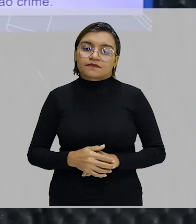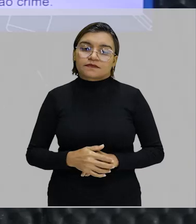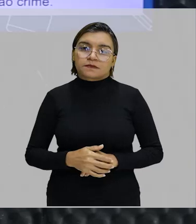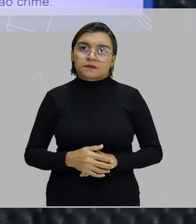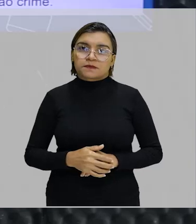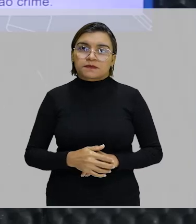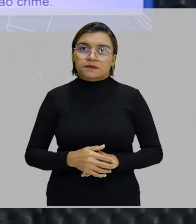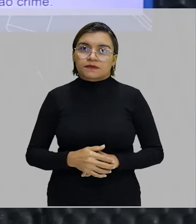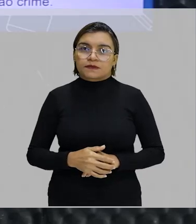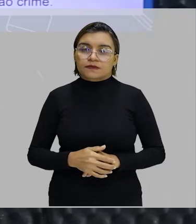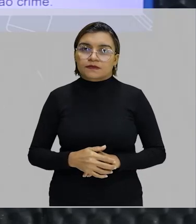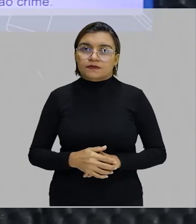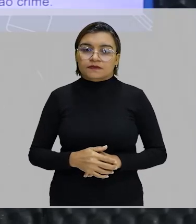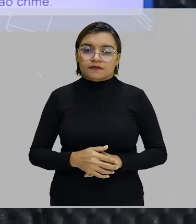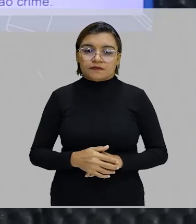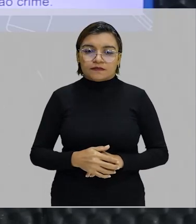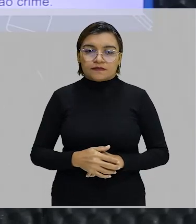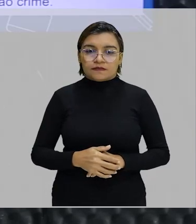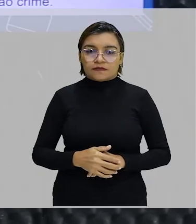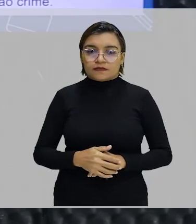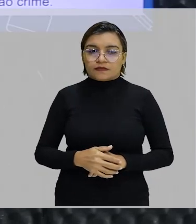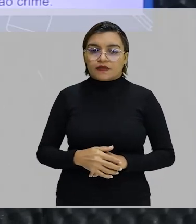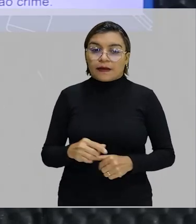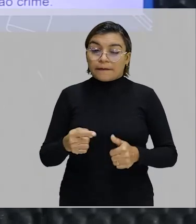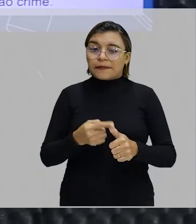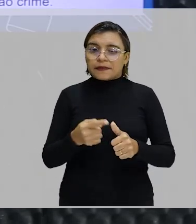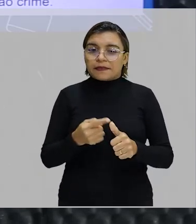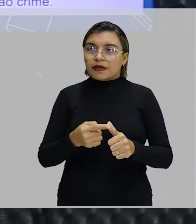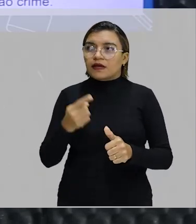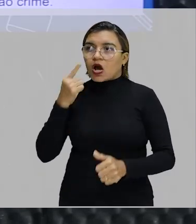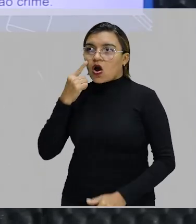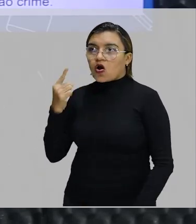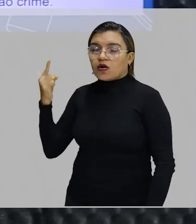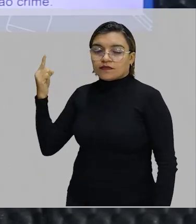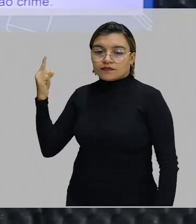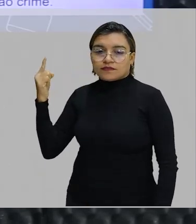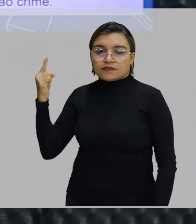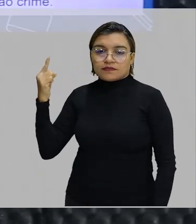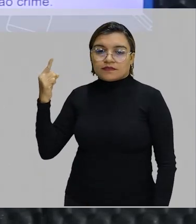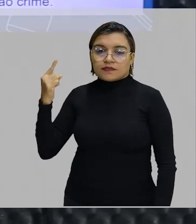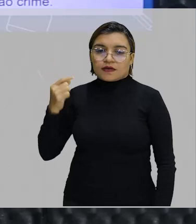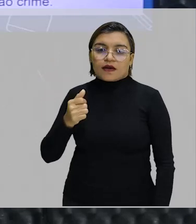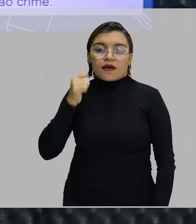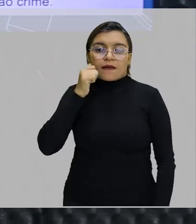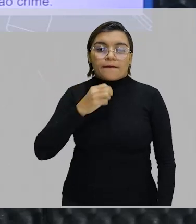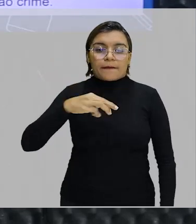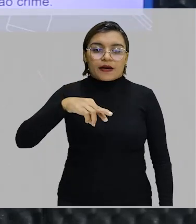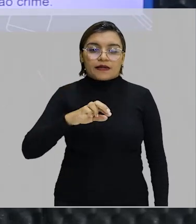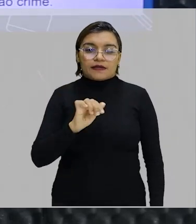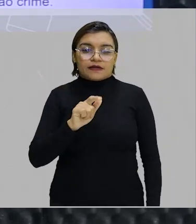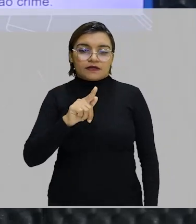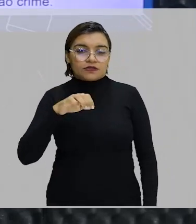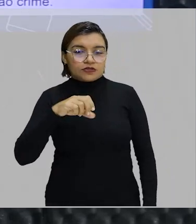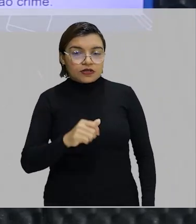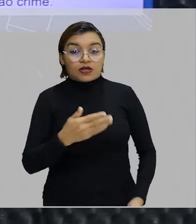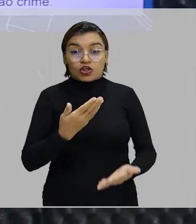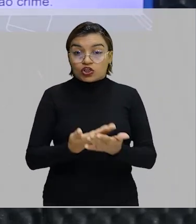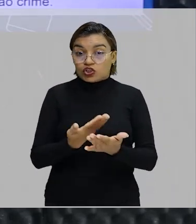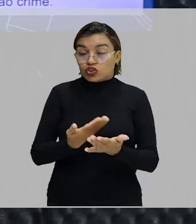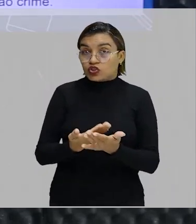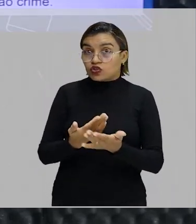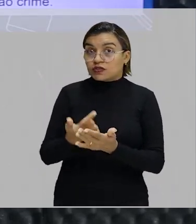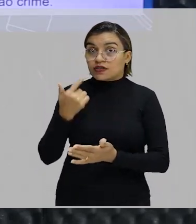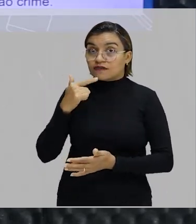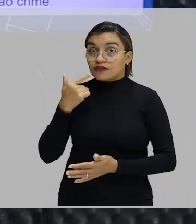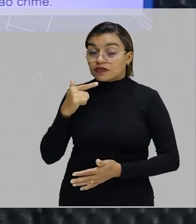né? Ó, Mariângela estudava o idioma espanhol, aqui ó,